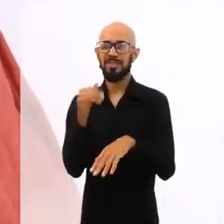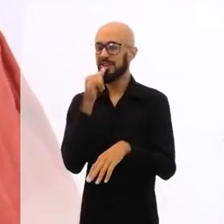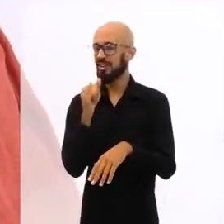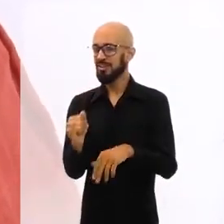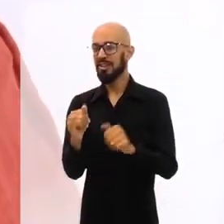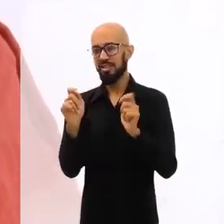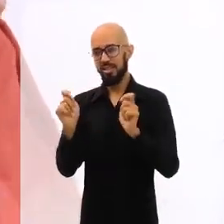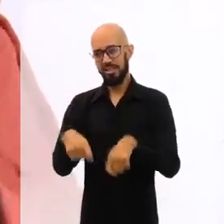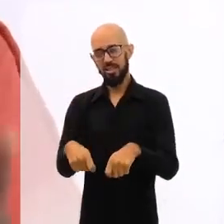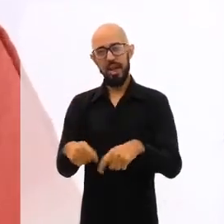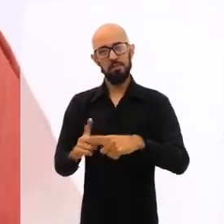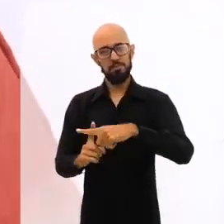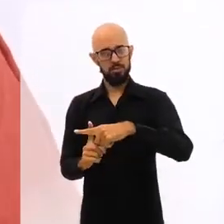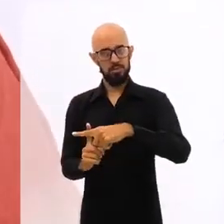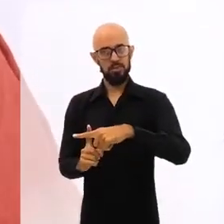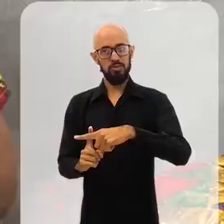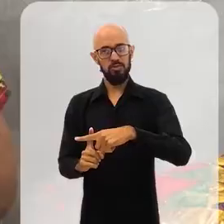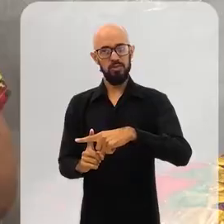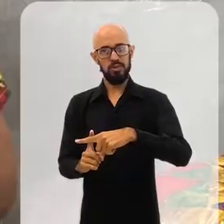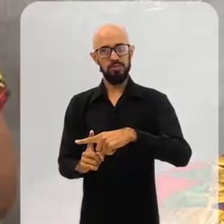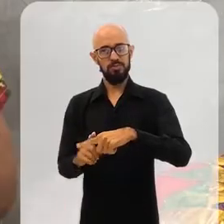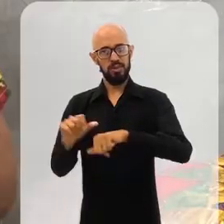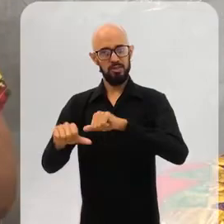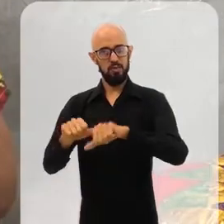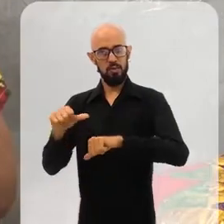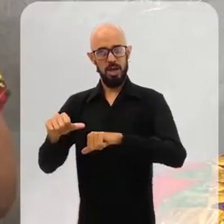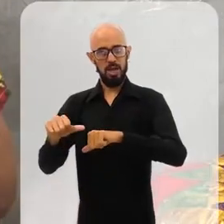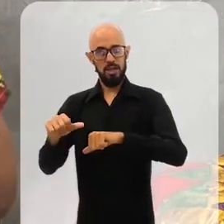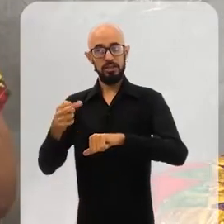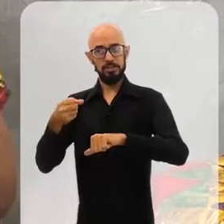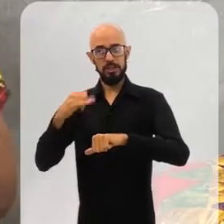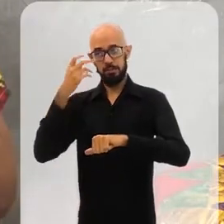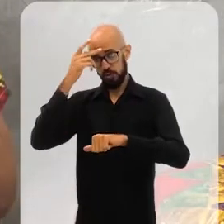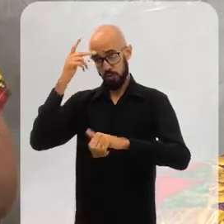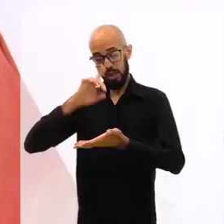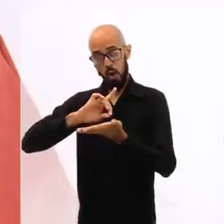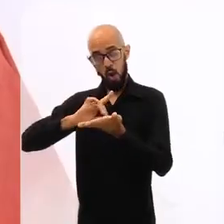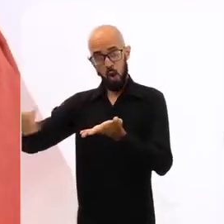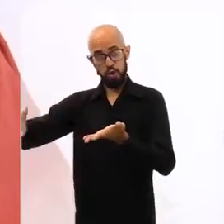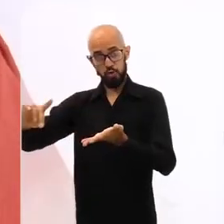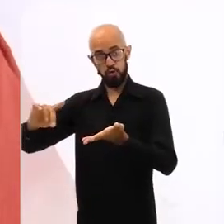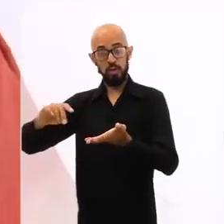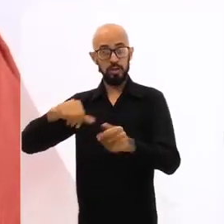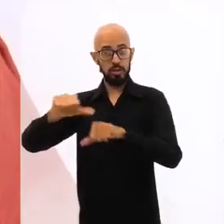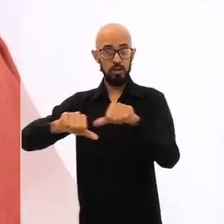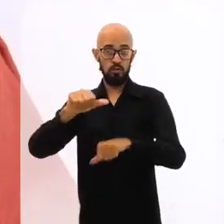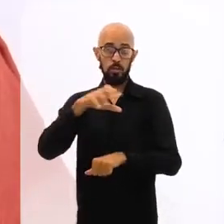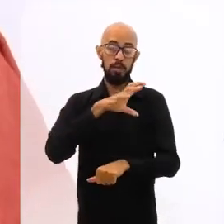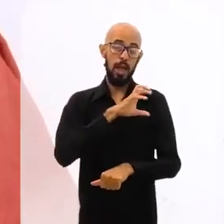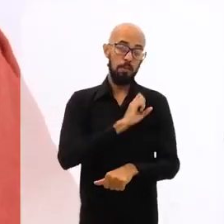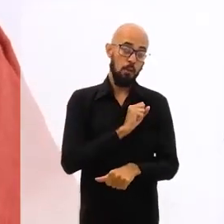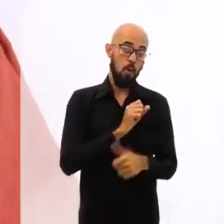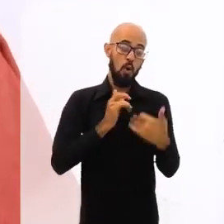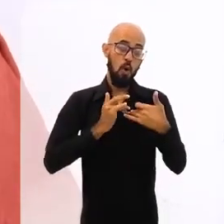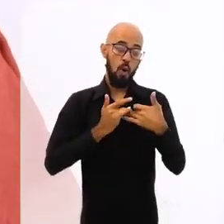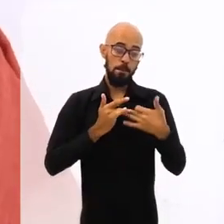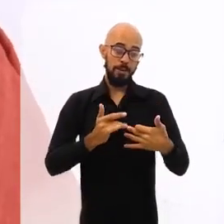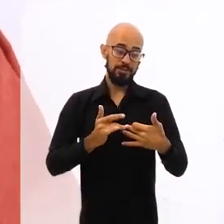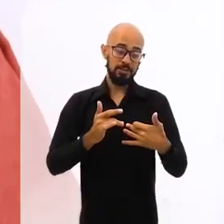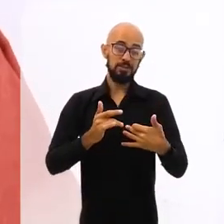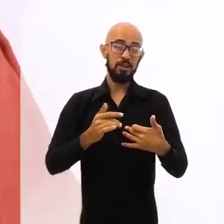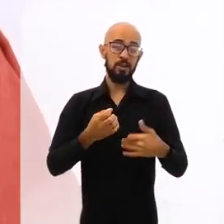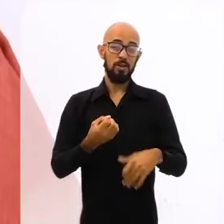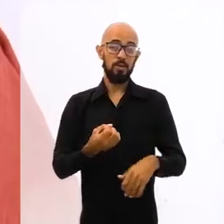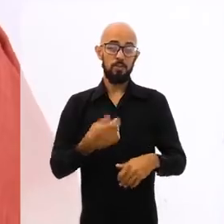ser canalizada de uma maneira positiva. Por exemplo, a pessoa tem muito ódio, muita raiva. Se ele transforma isso em amor, em compaixão, em